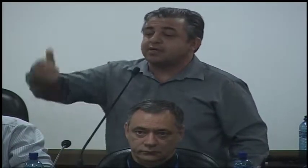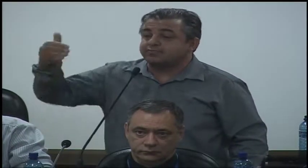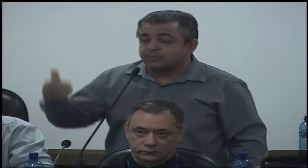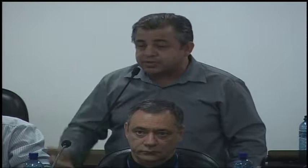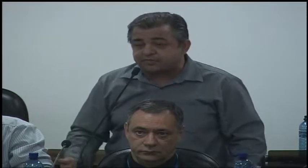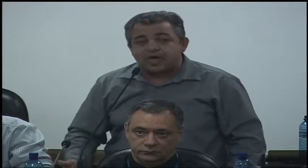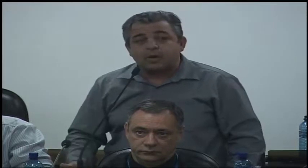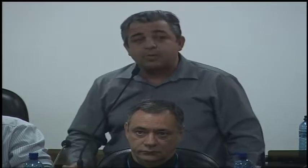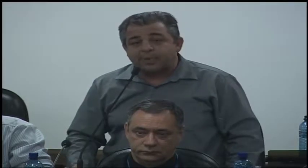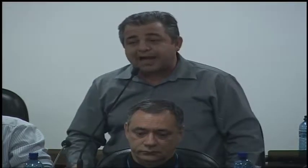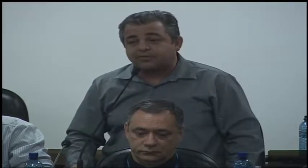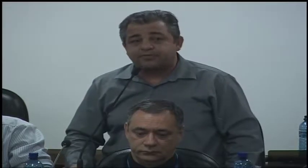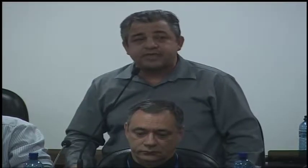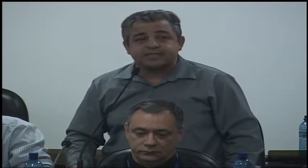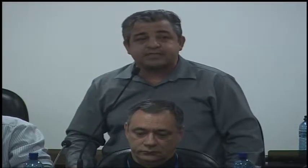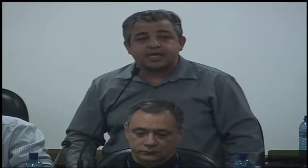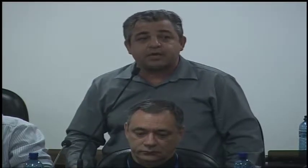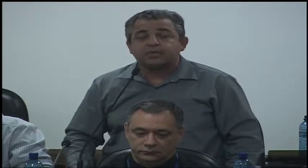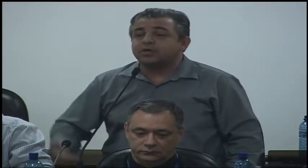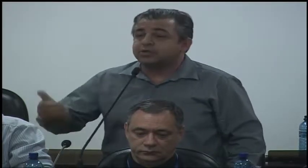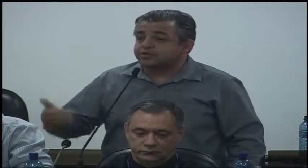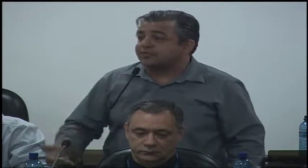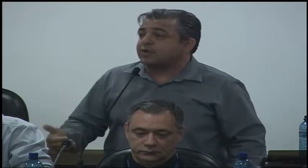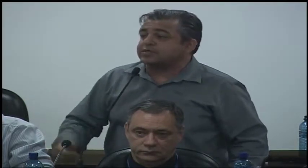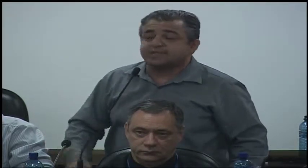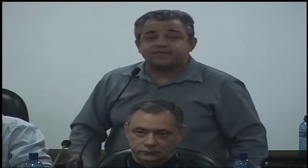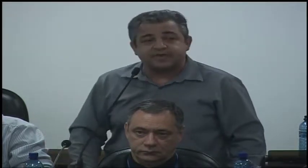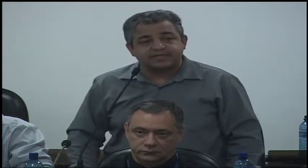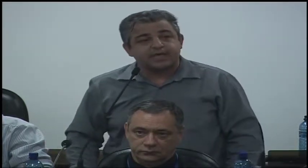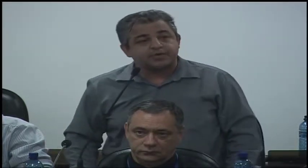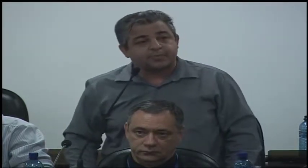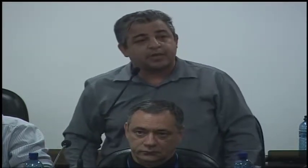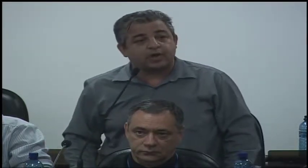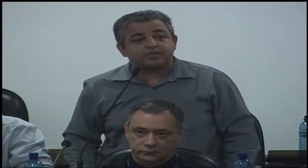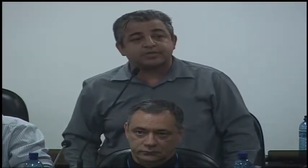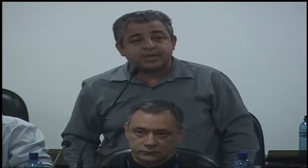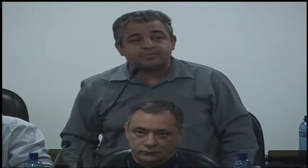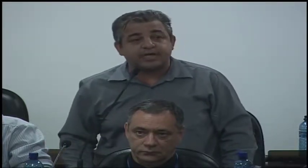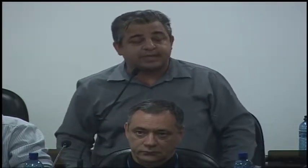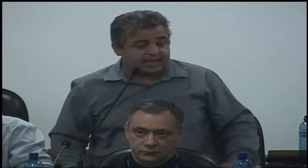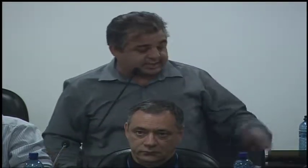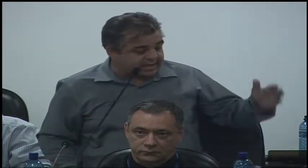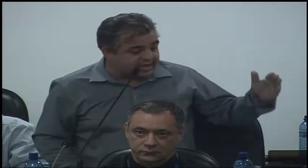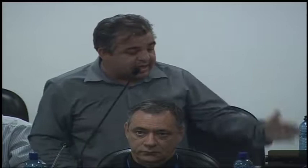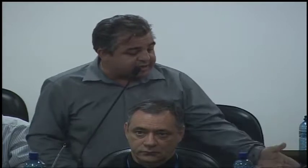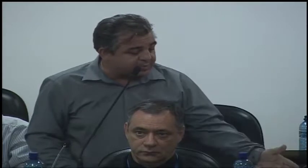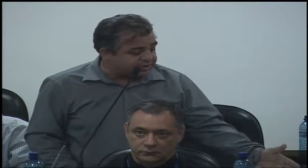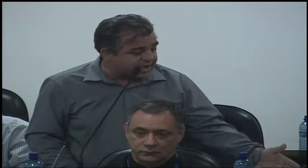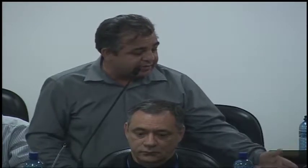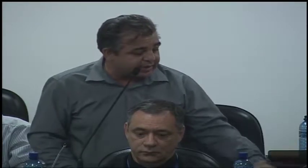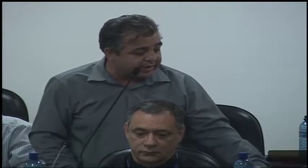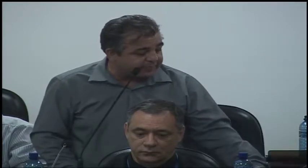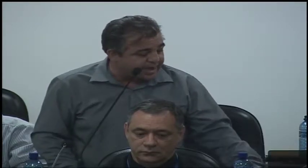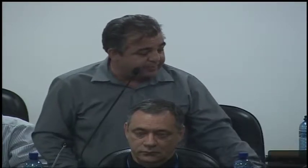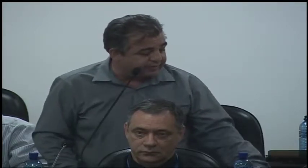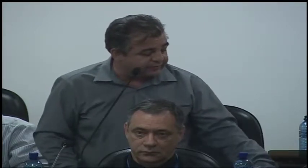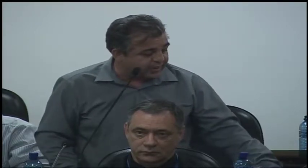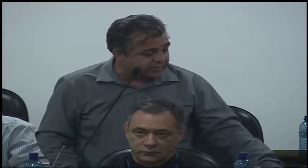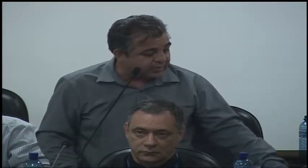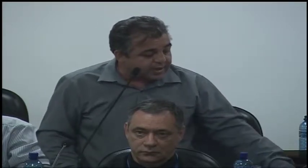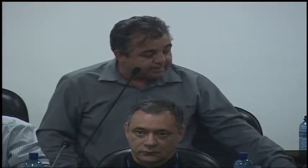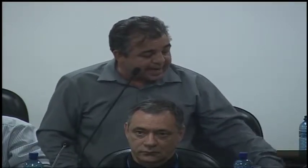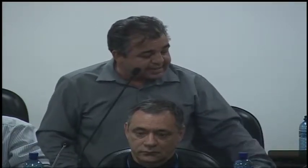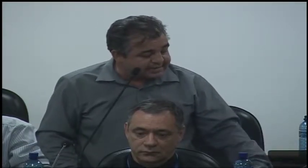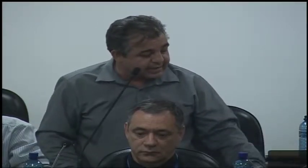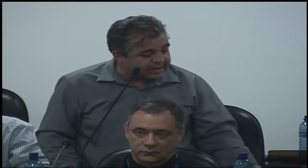estudos, tiver o impacto financeiro, o senhor vai conseguir fazer isso para nós. Nós temos certeza. Nesse projeto aqui também,